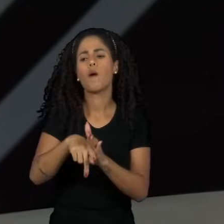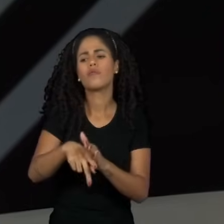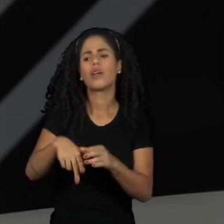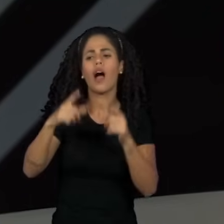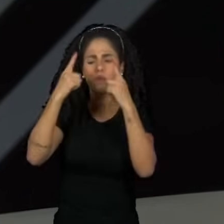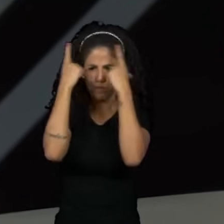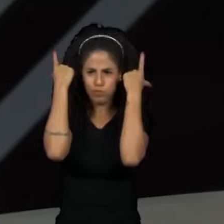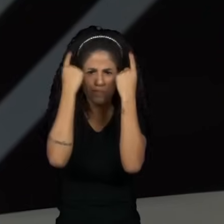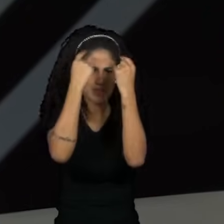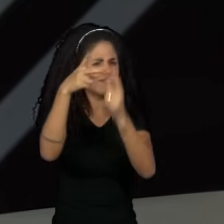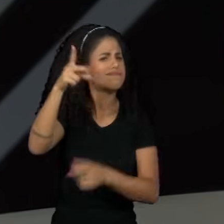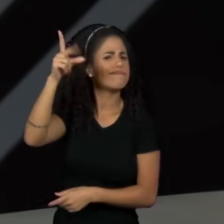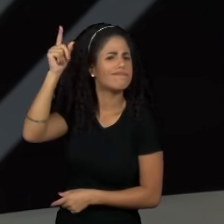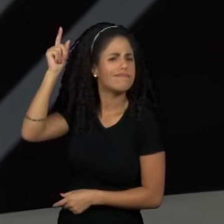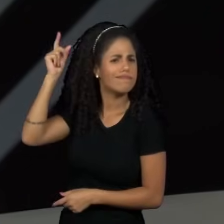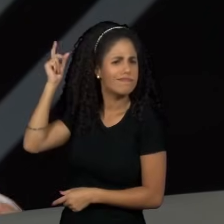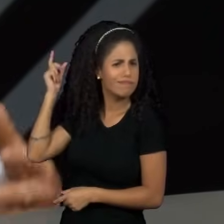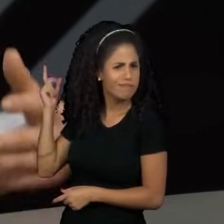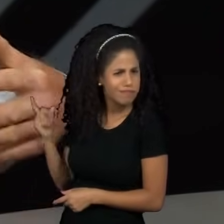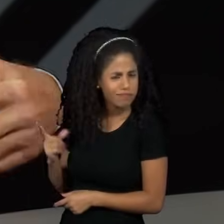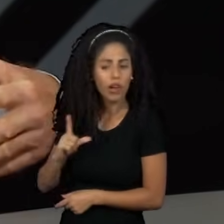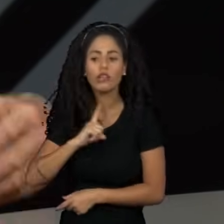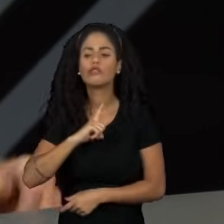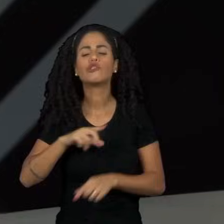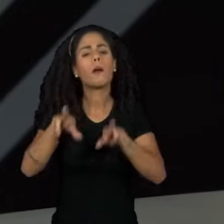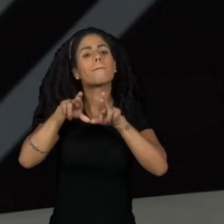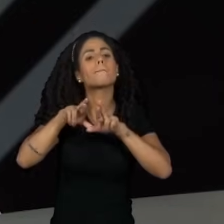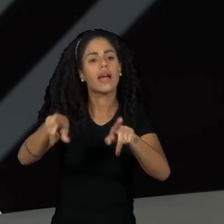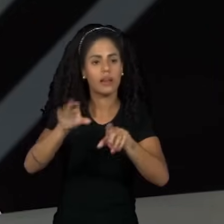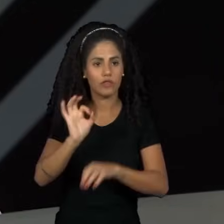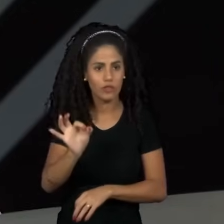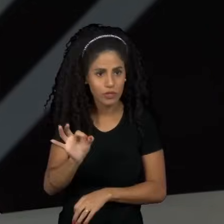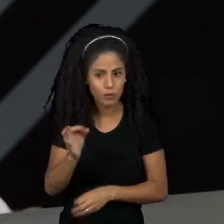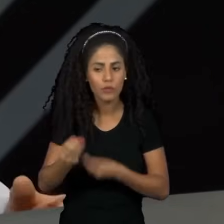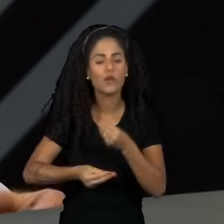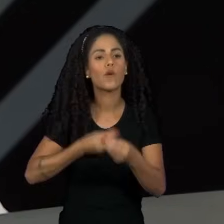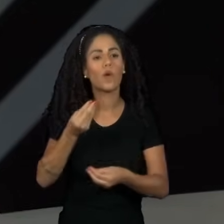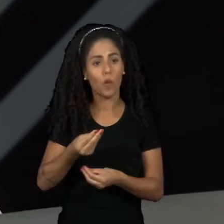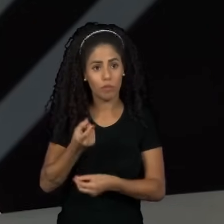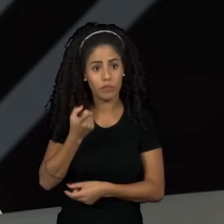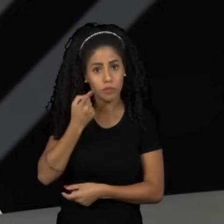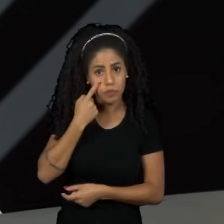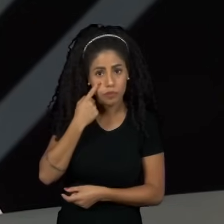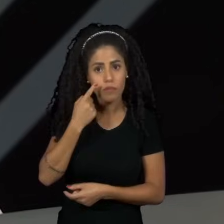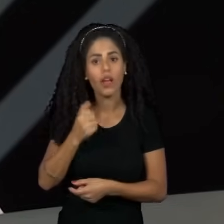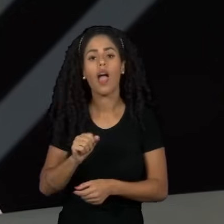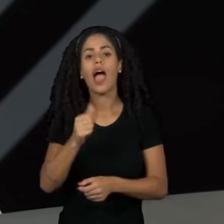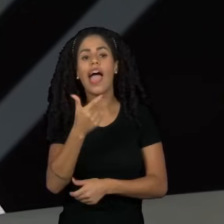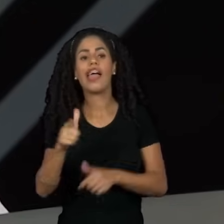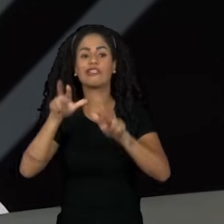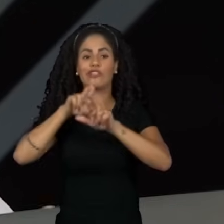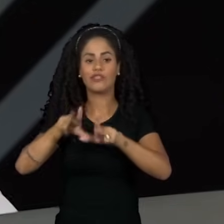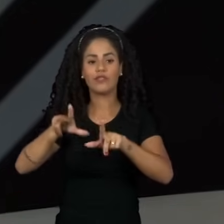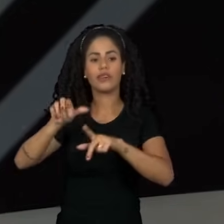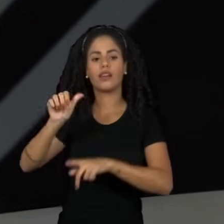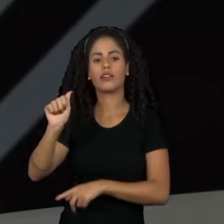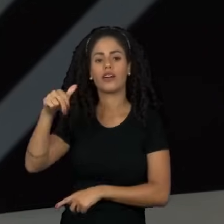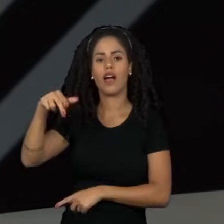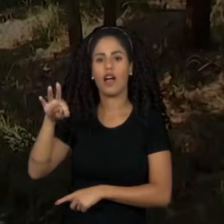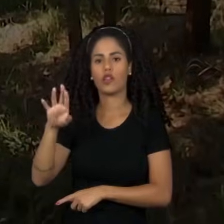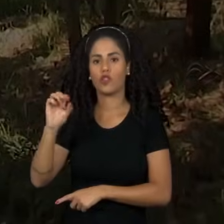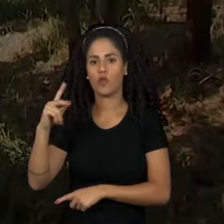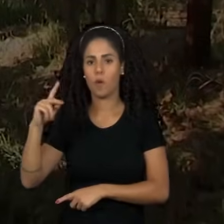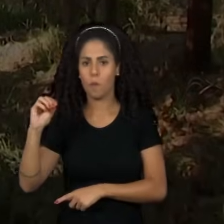antigo e ele é o contraparte, seja o outro oposto do